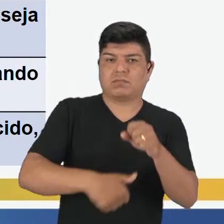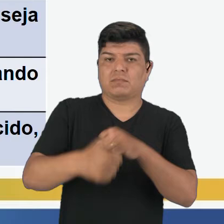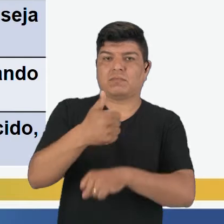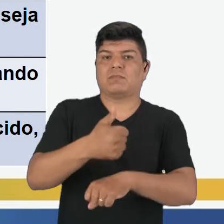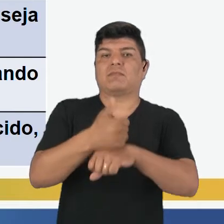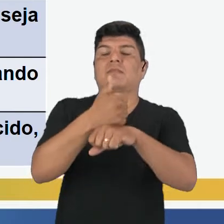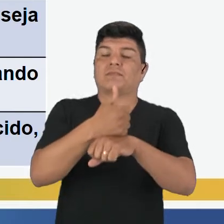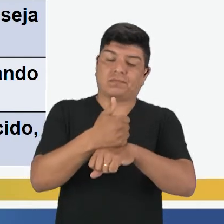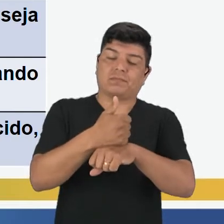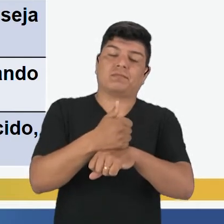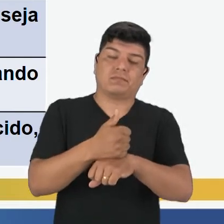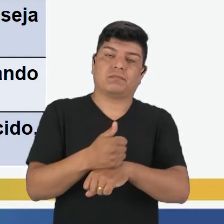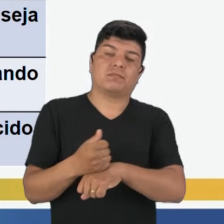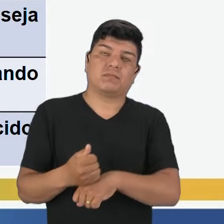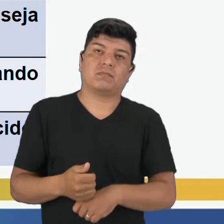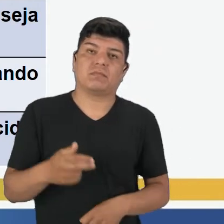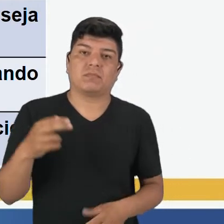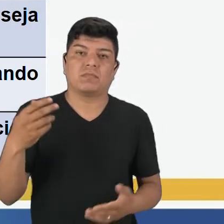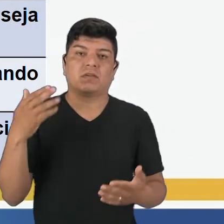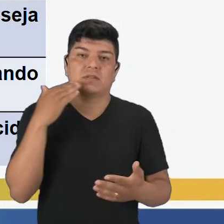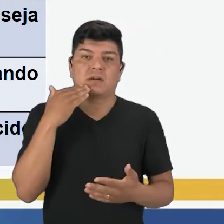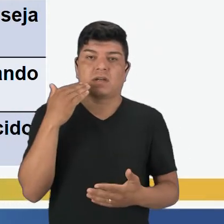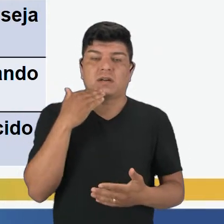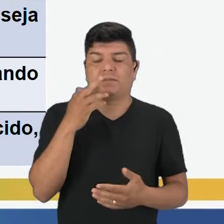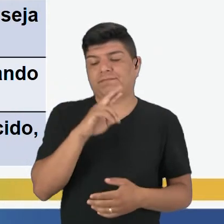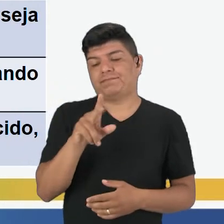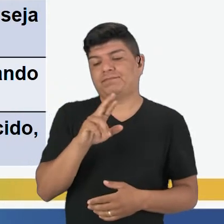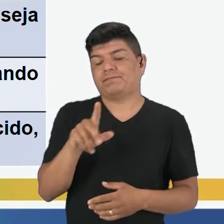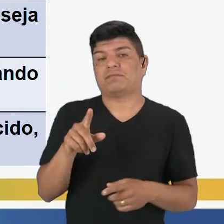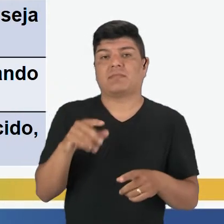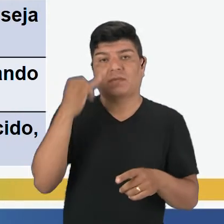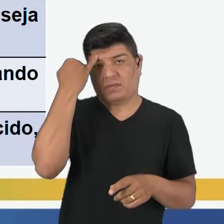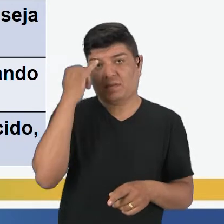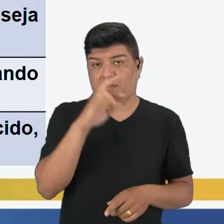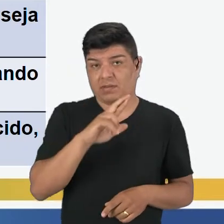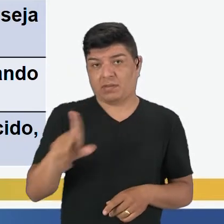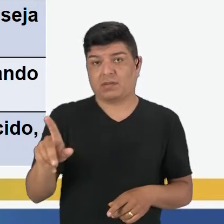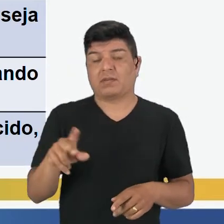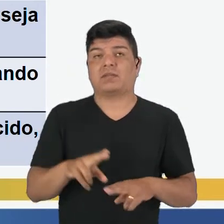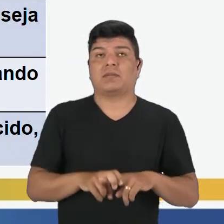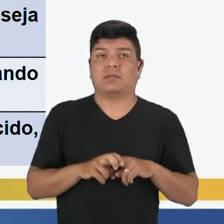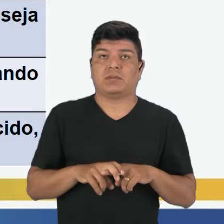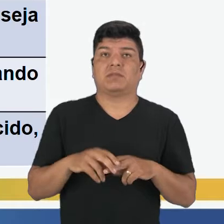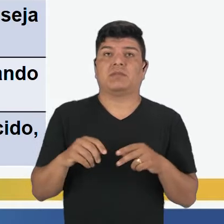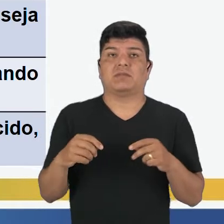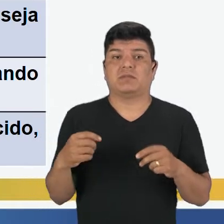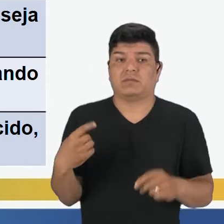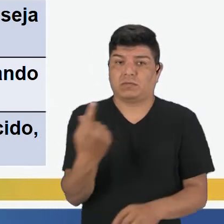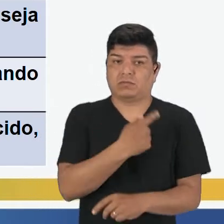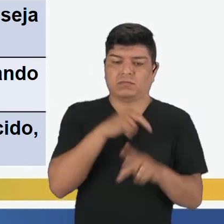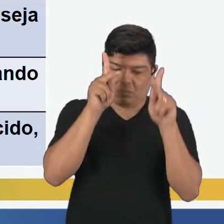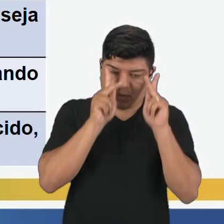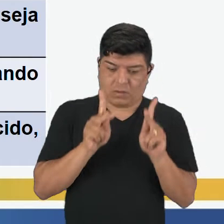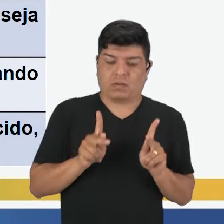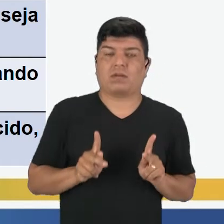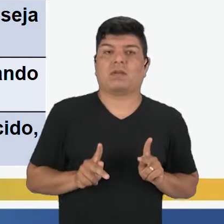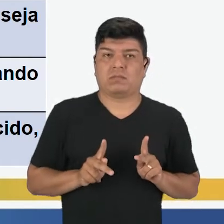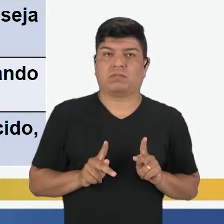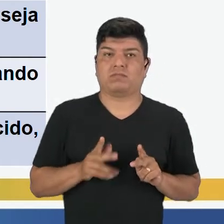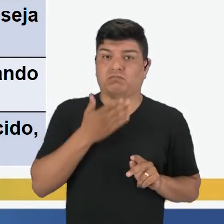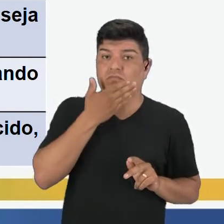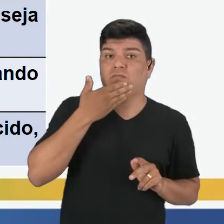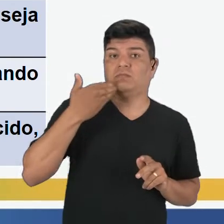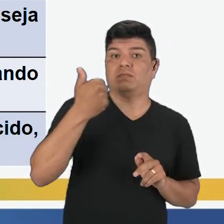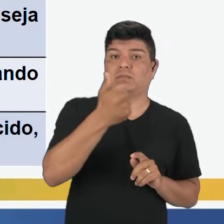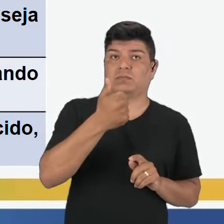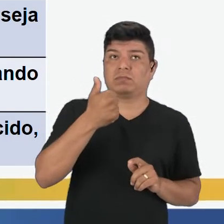outras religiões para ver os defeitos deles. Não é, a ideia não é essa, né? A ideia é nós termos uma postura de amadurecimento, não